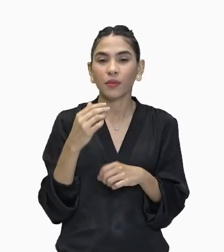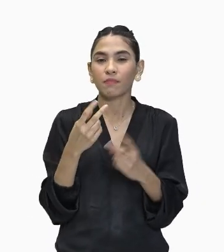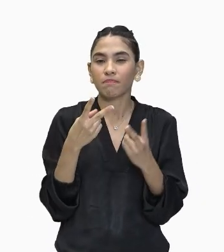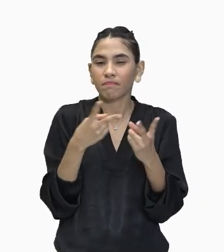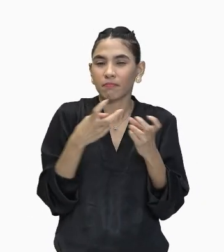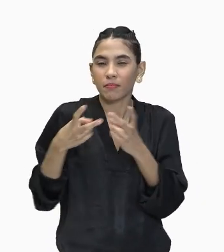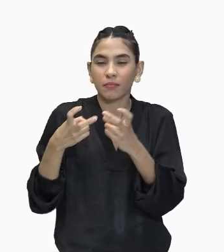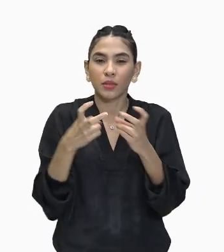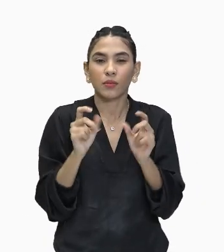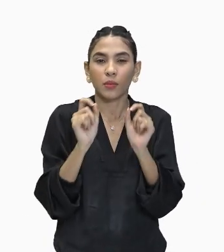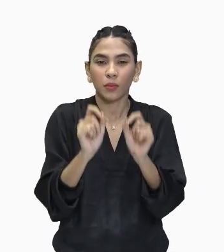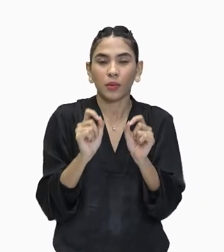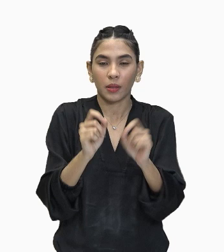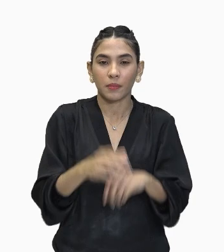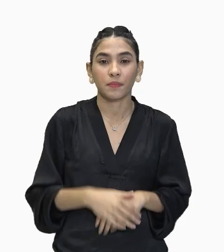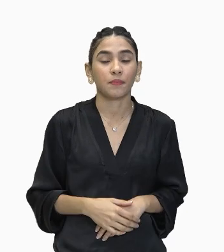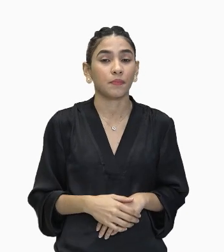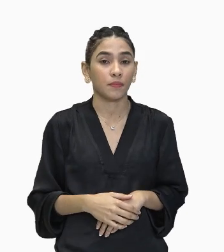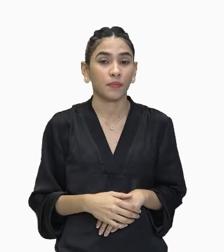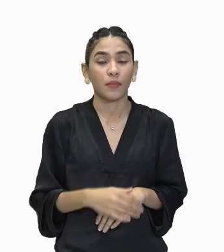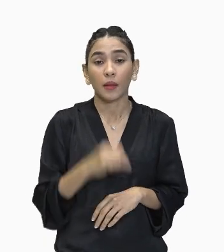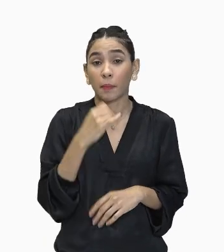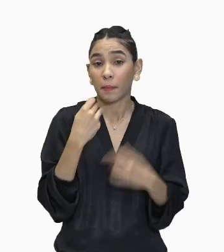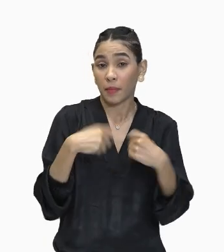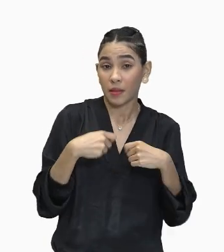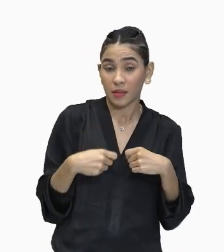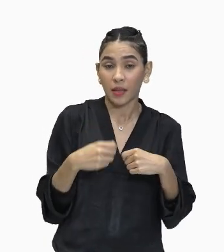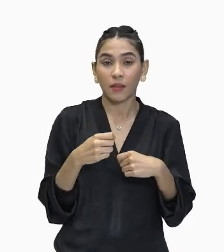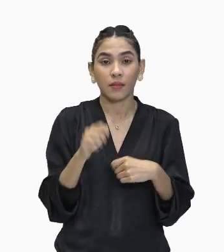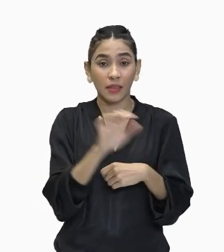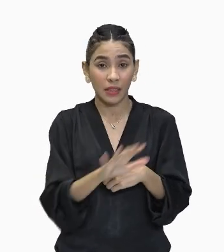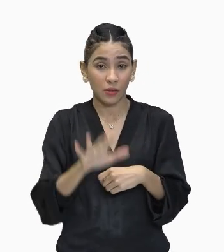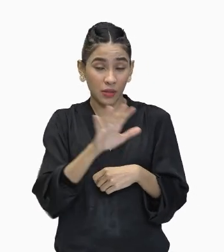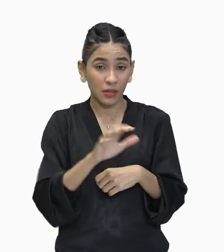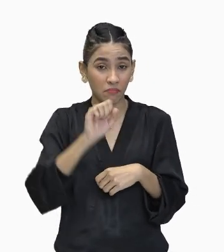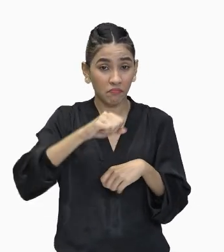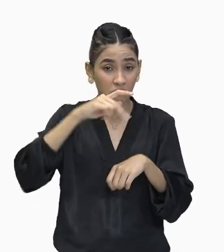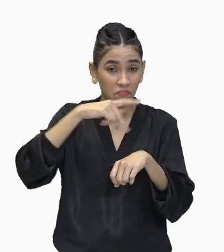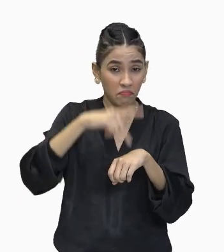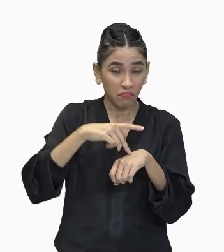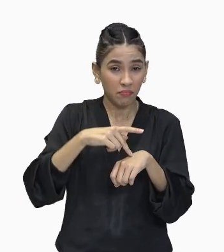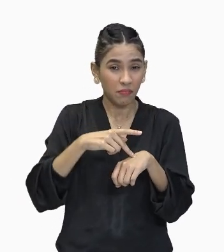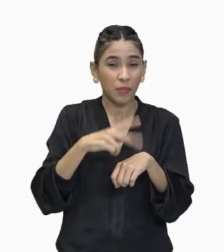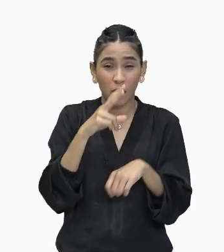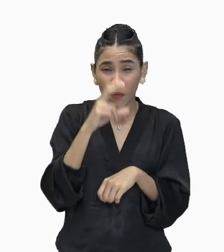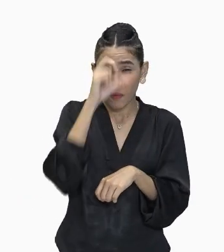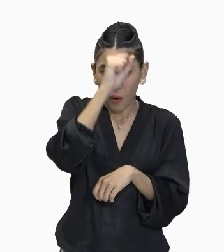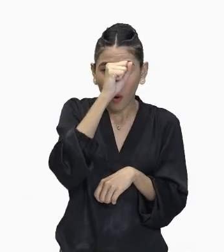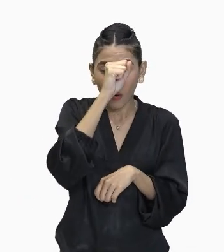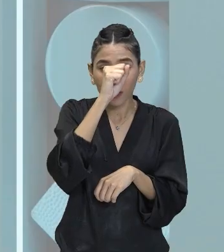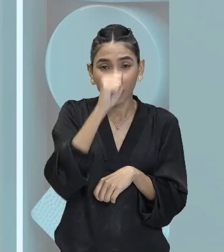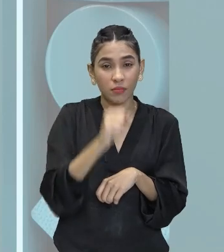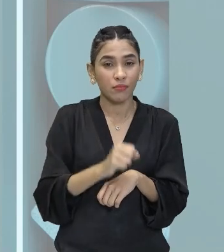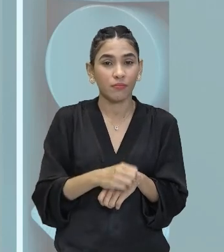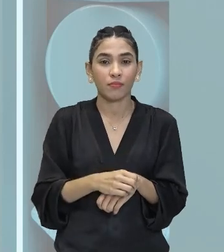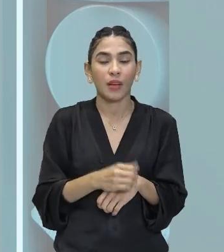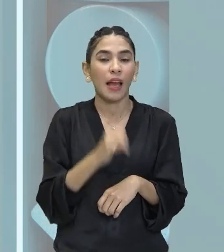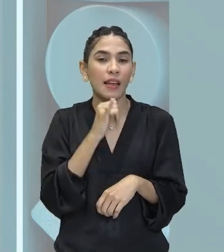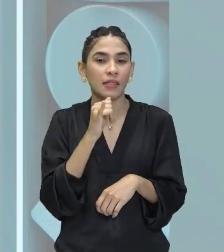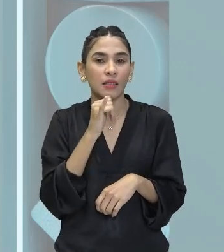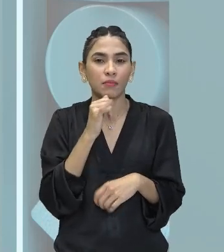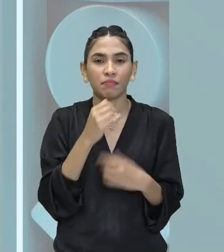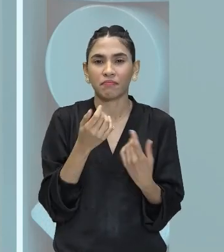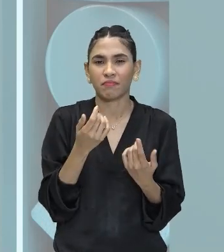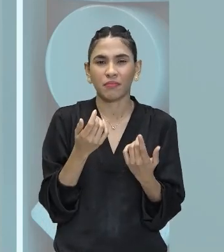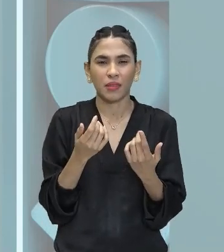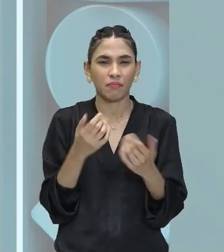de que era necessário ser nacionalista, sim, de maneira extrema. Nada de ficar